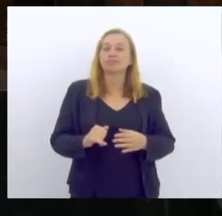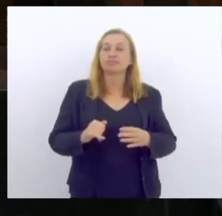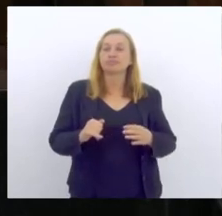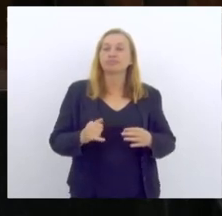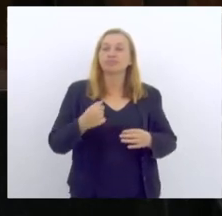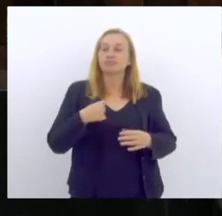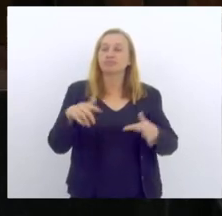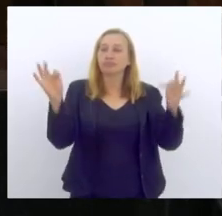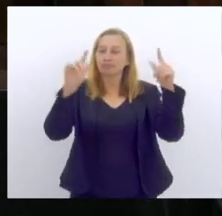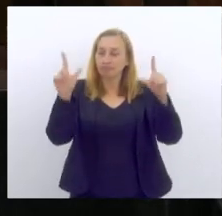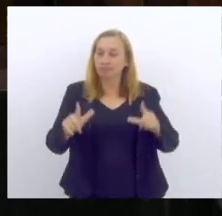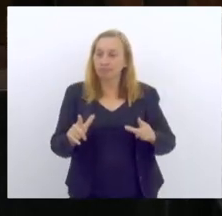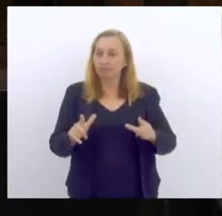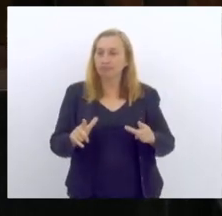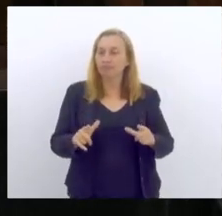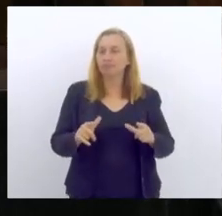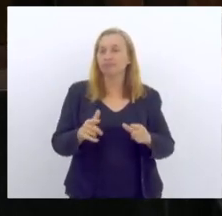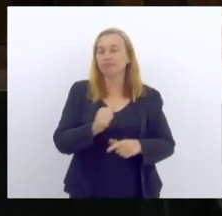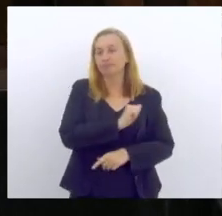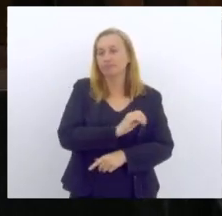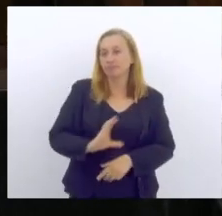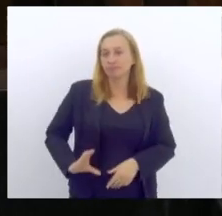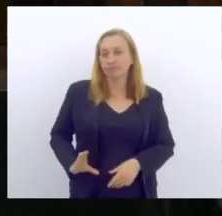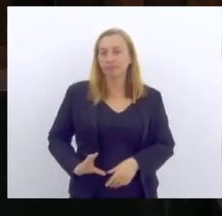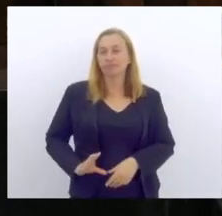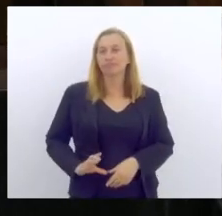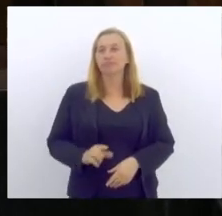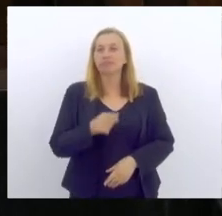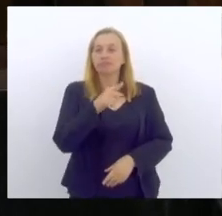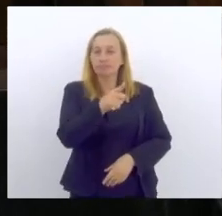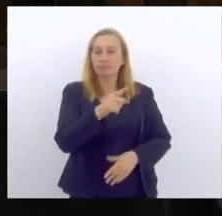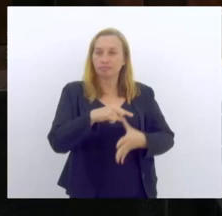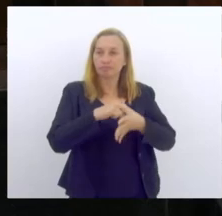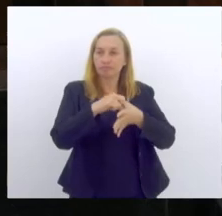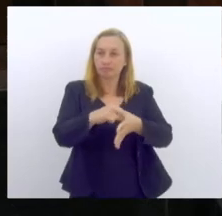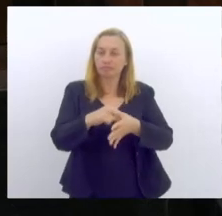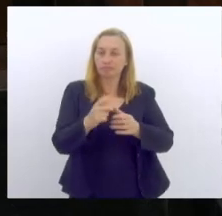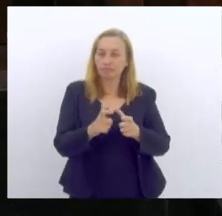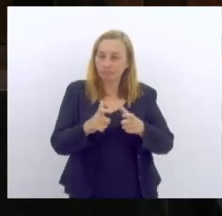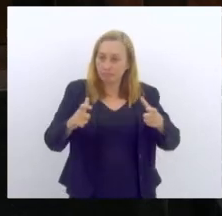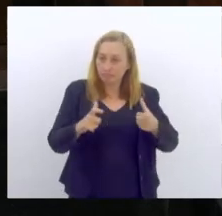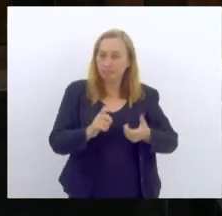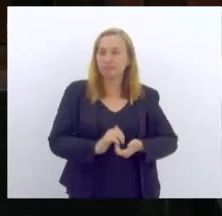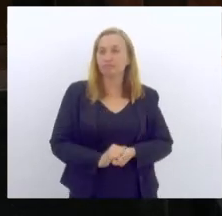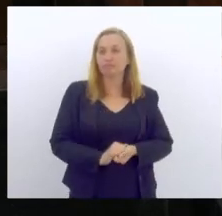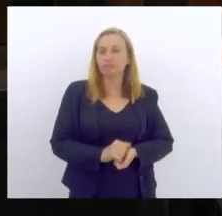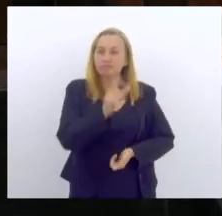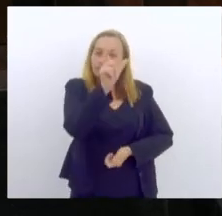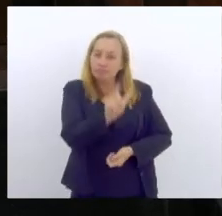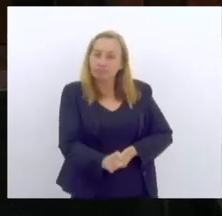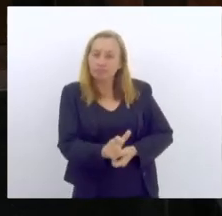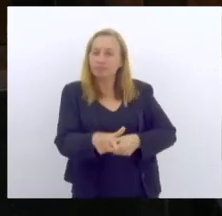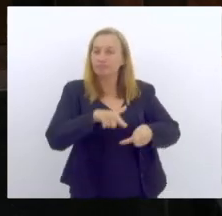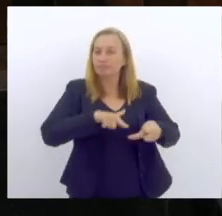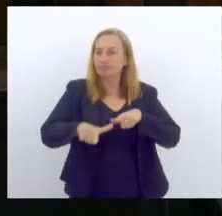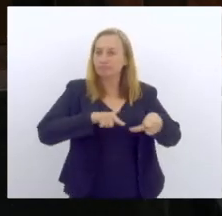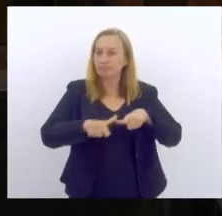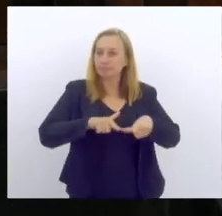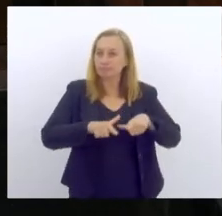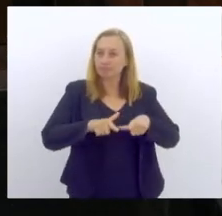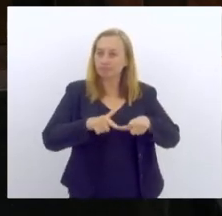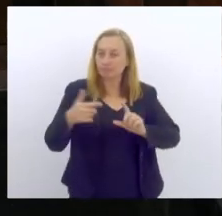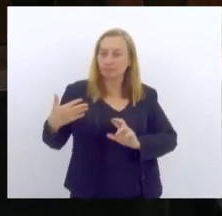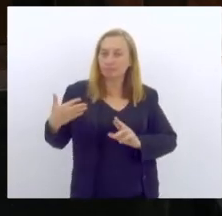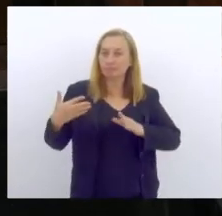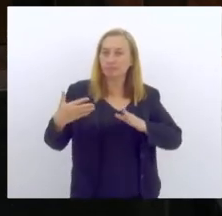feliz André pelas suas mãos você que é uma grande liderança uma pessoa que tem feito um trabalho destacado